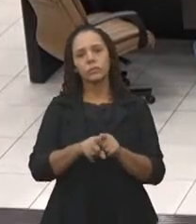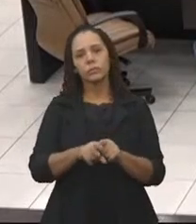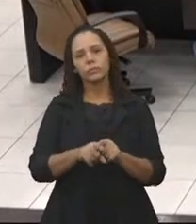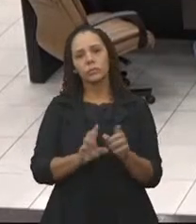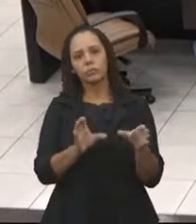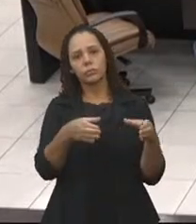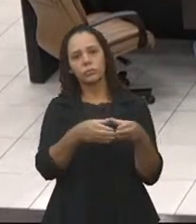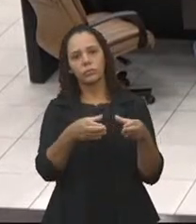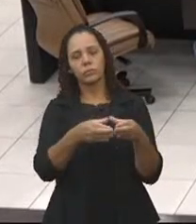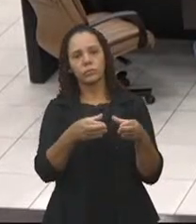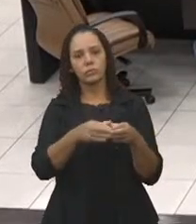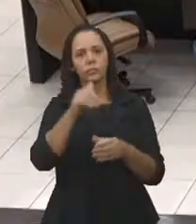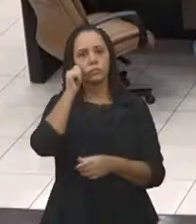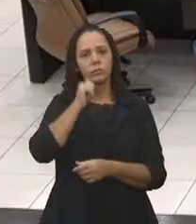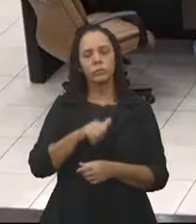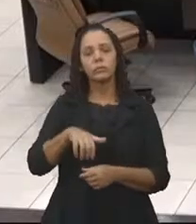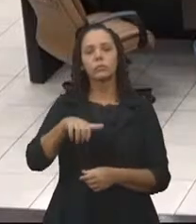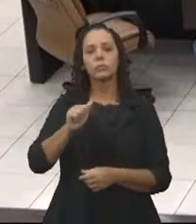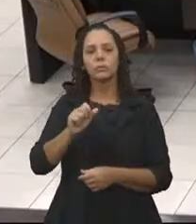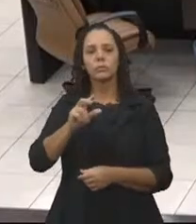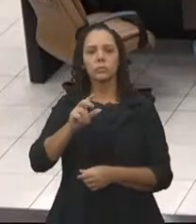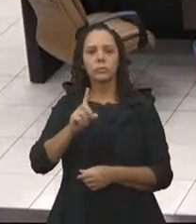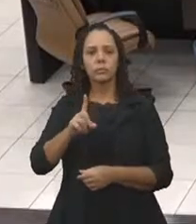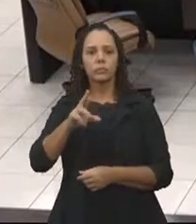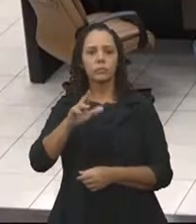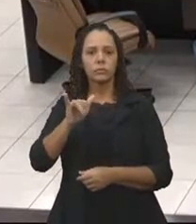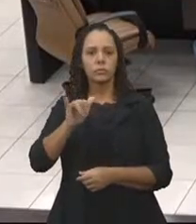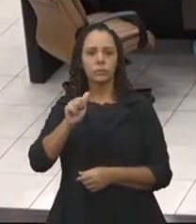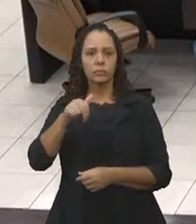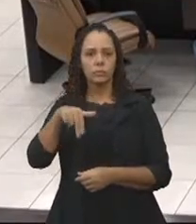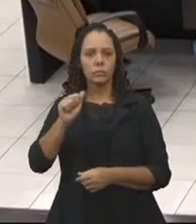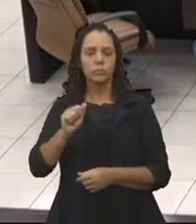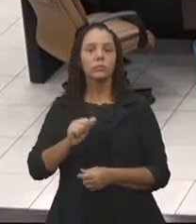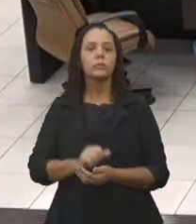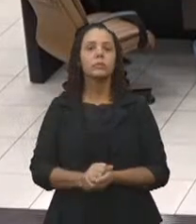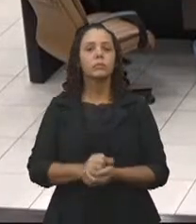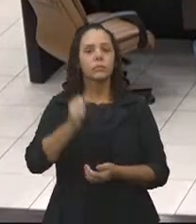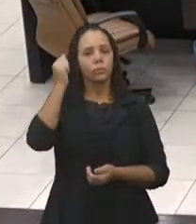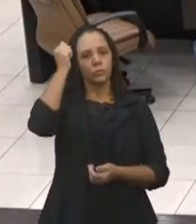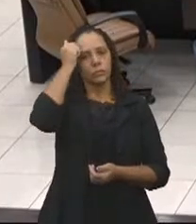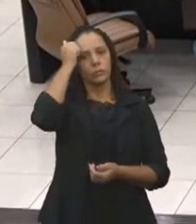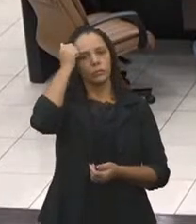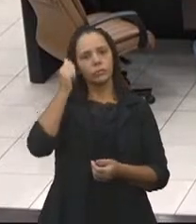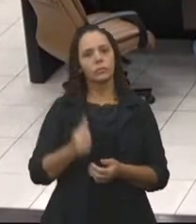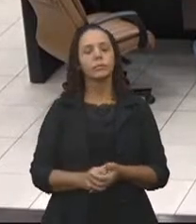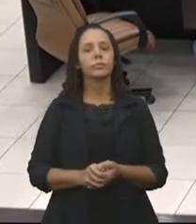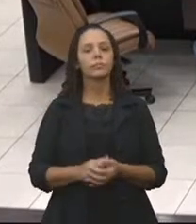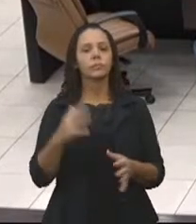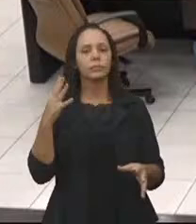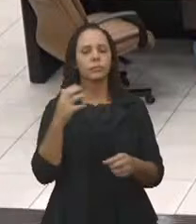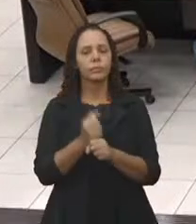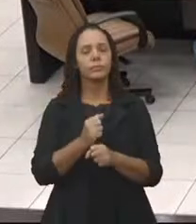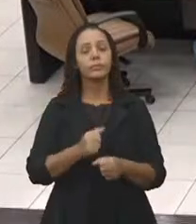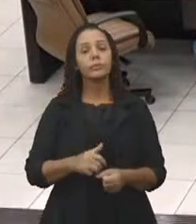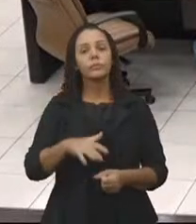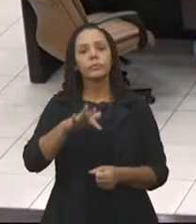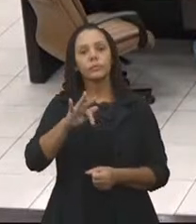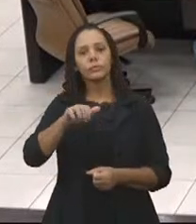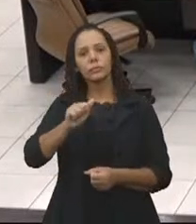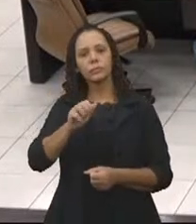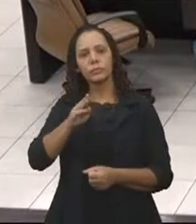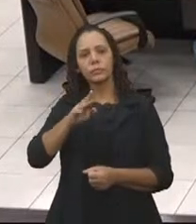da senhora Adriana, que é supervisora de contabilidade, do Fabrício, que é diretor